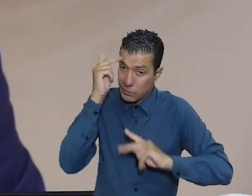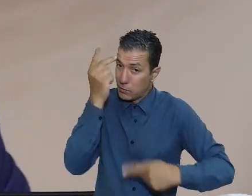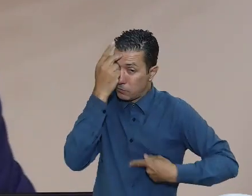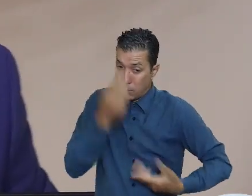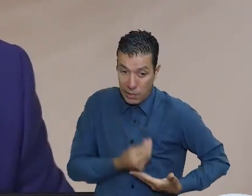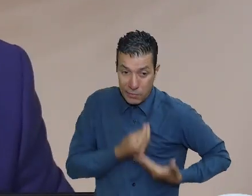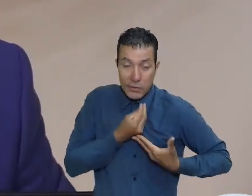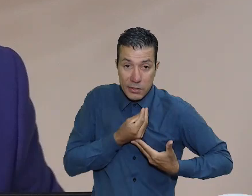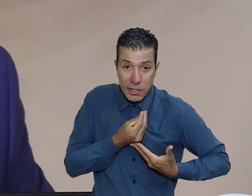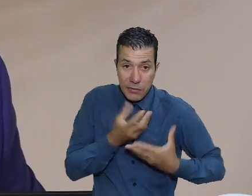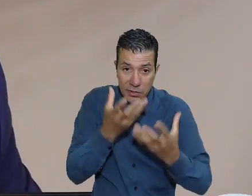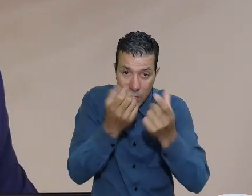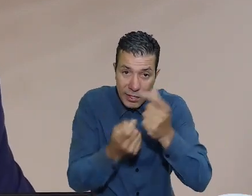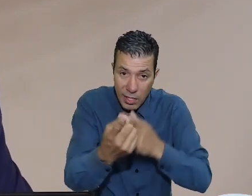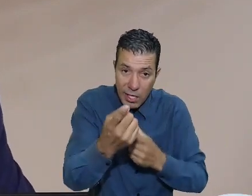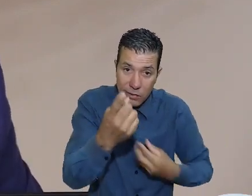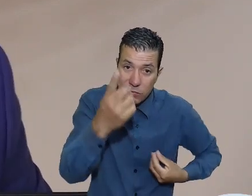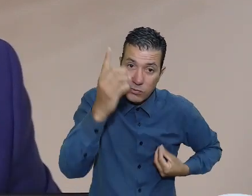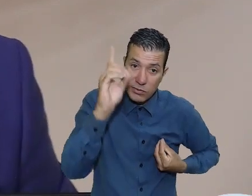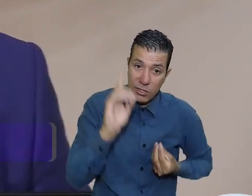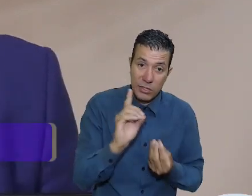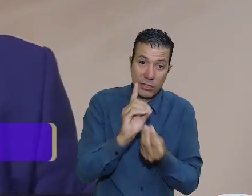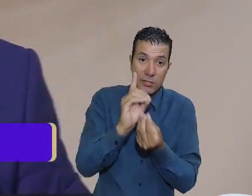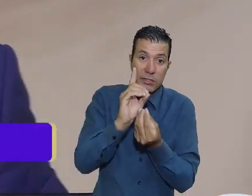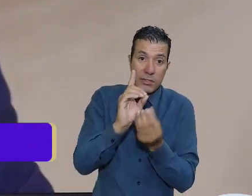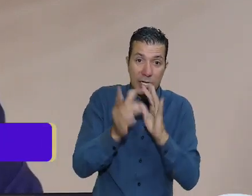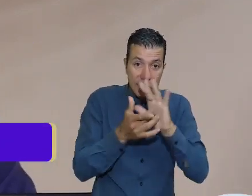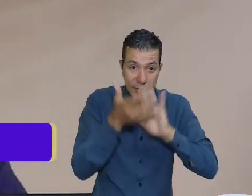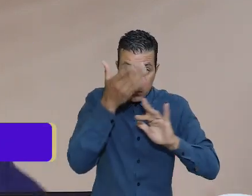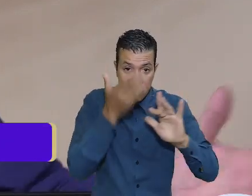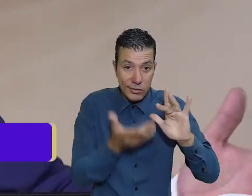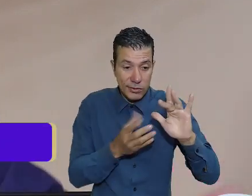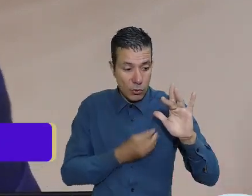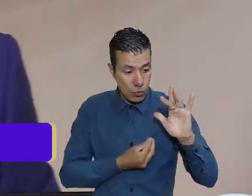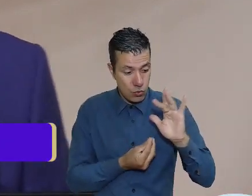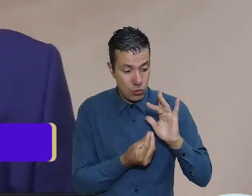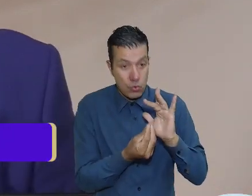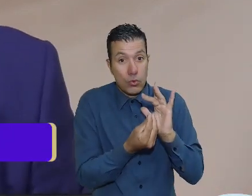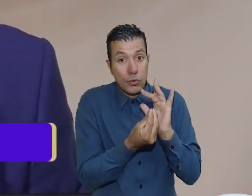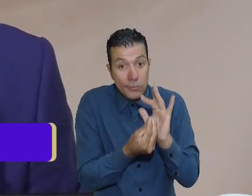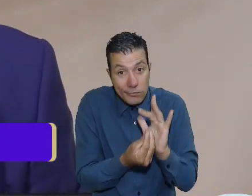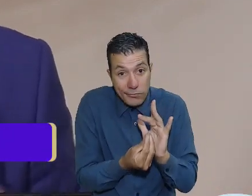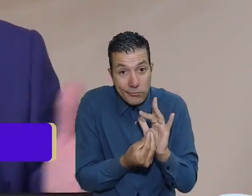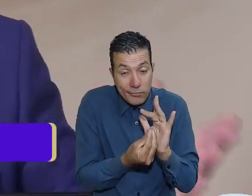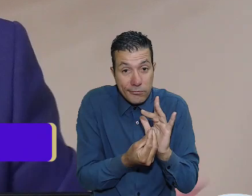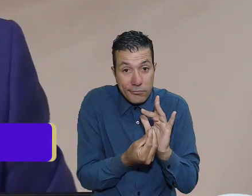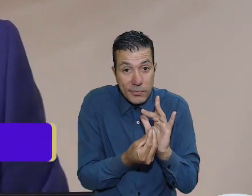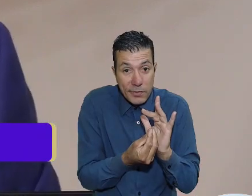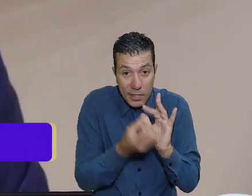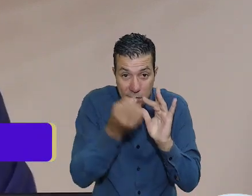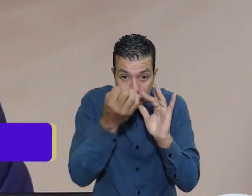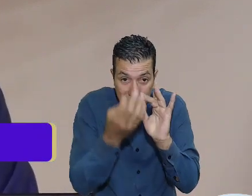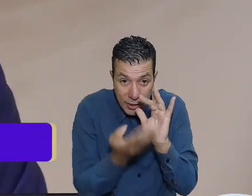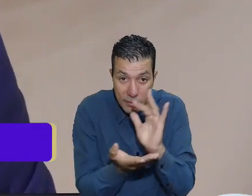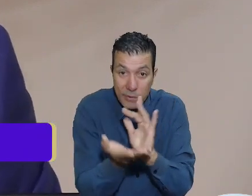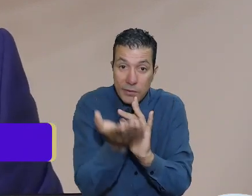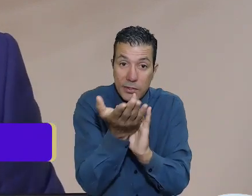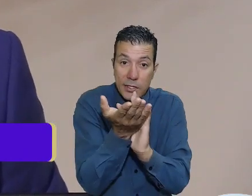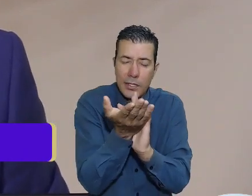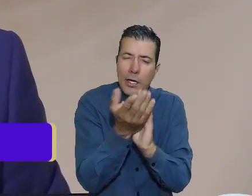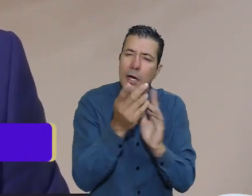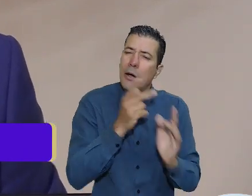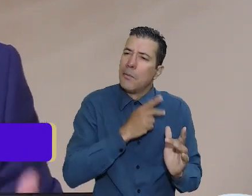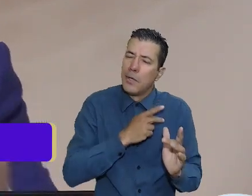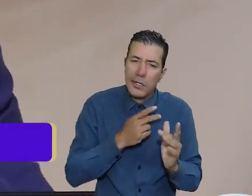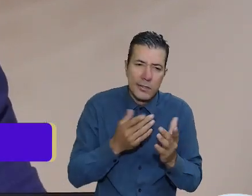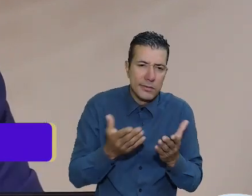Quer você entregar a sua vida para o Cordeiro nesse momento? Será que eu estou falando com alguém nessa noite que está dizendo assim: